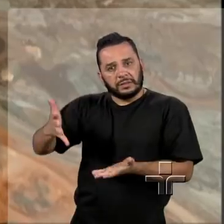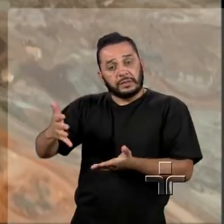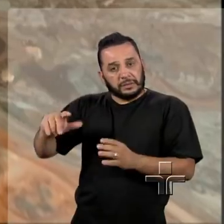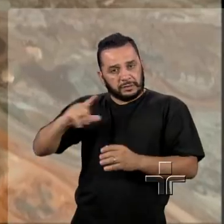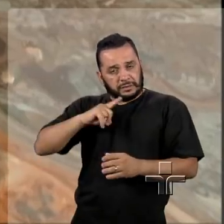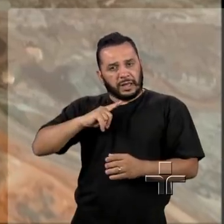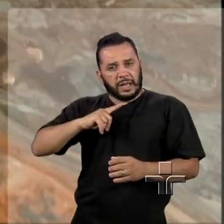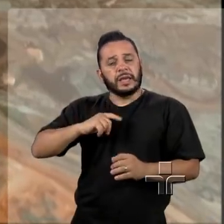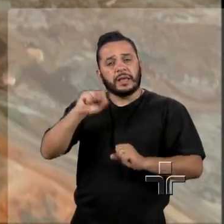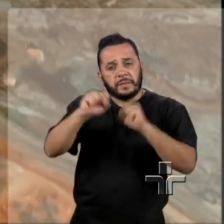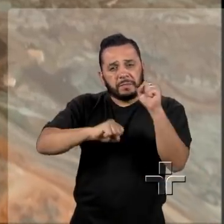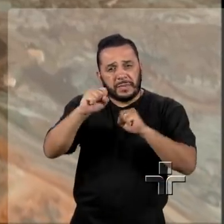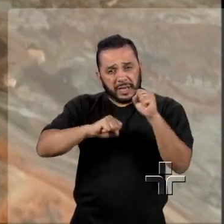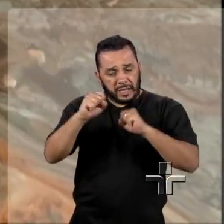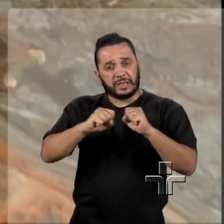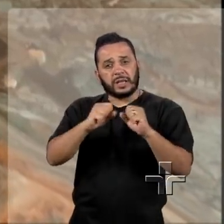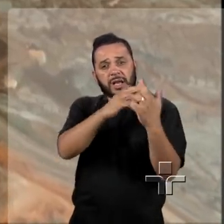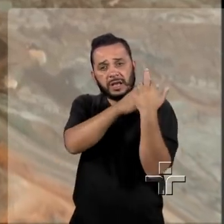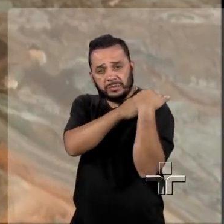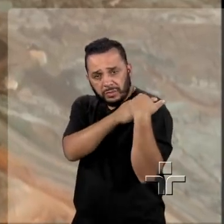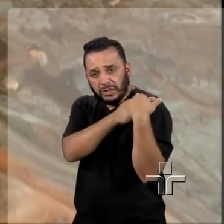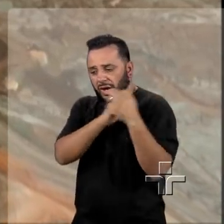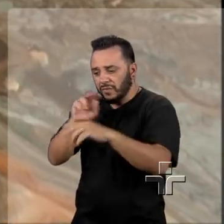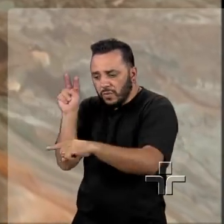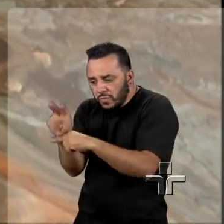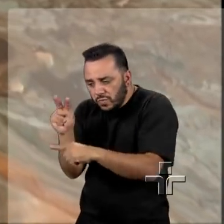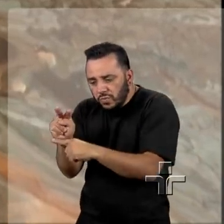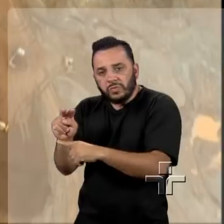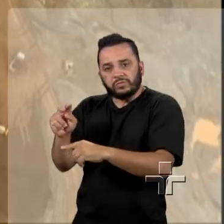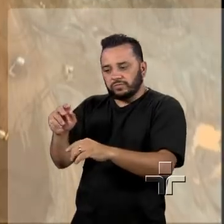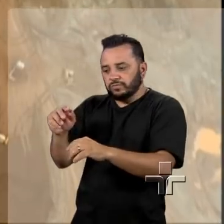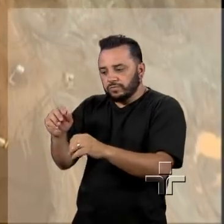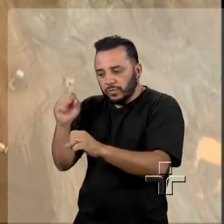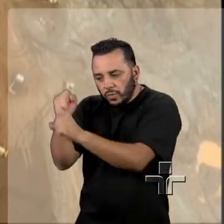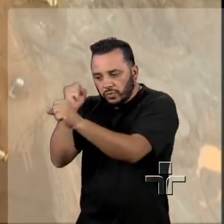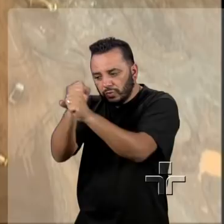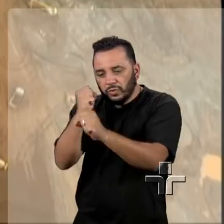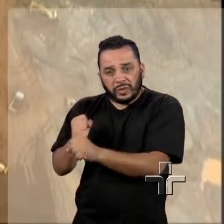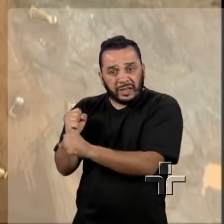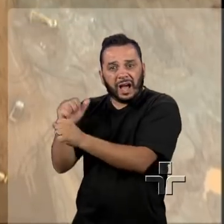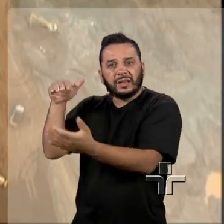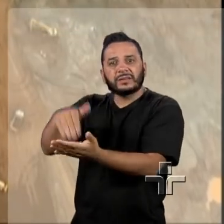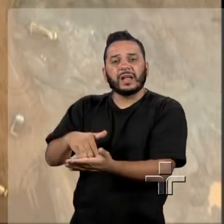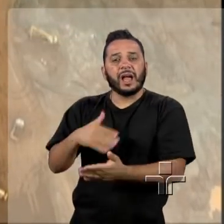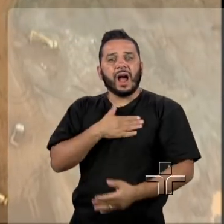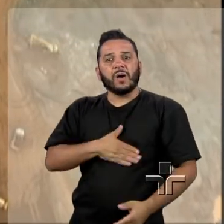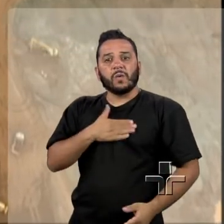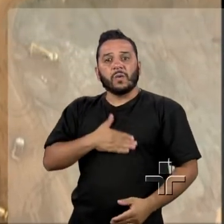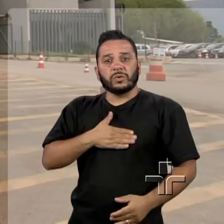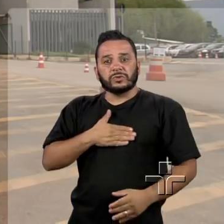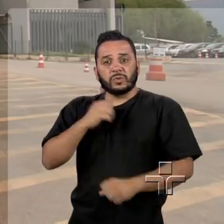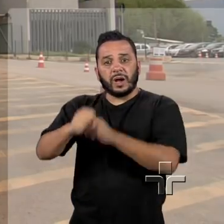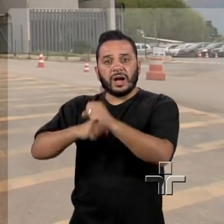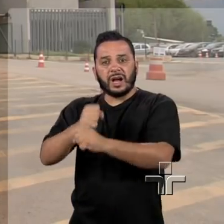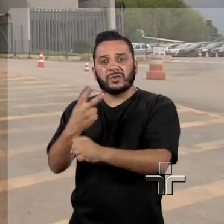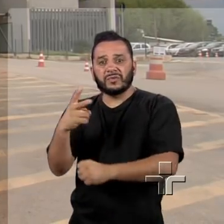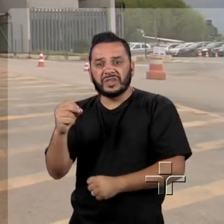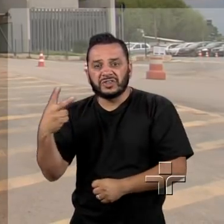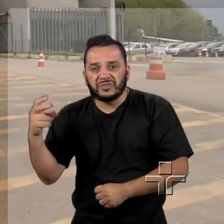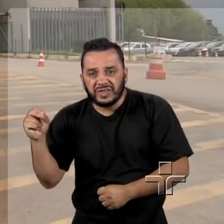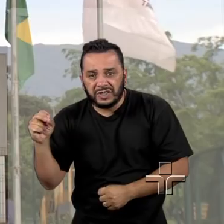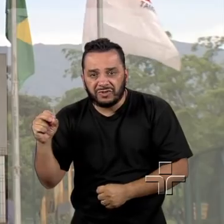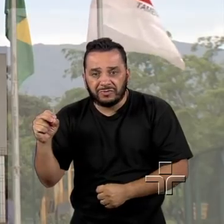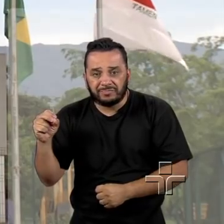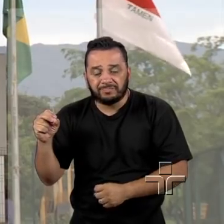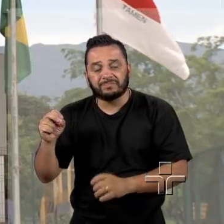fundação responsável pela recuperação, prevê que o local fique pronto até agosto de 2020. A Samarco e